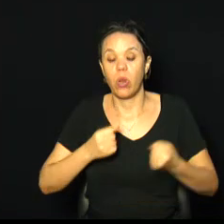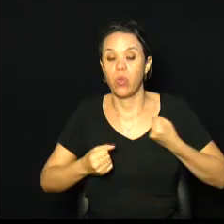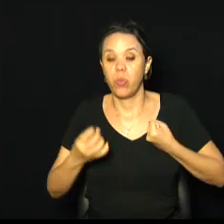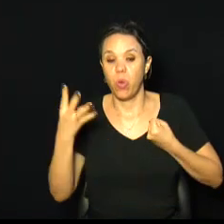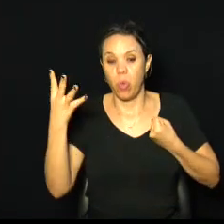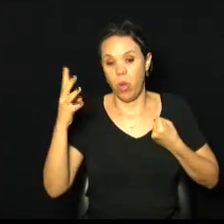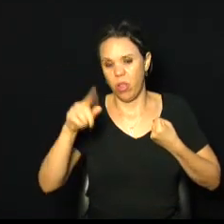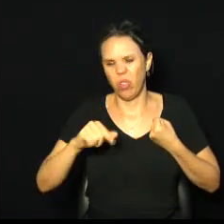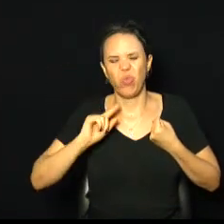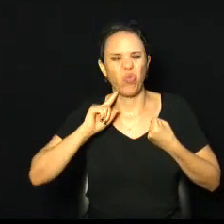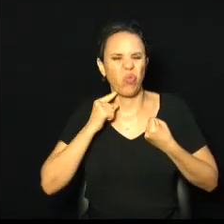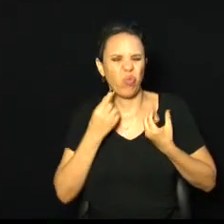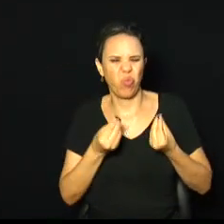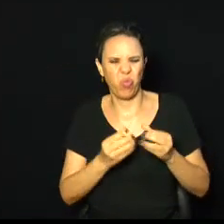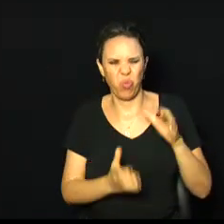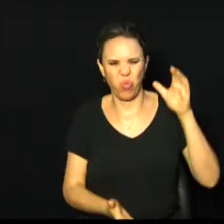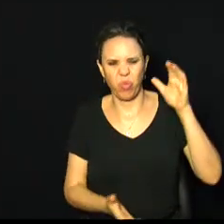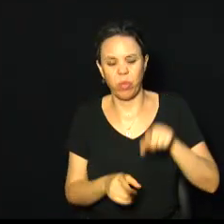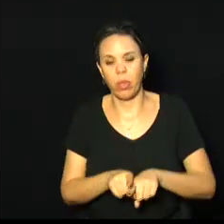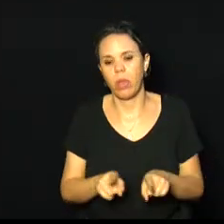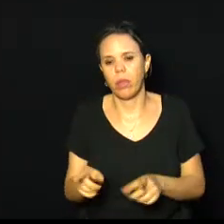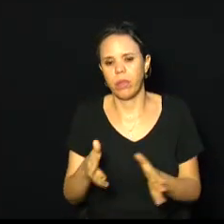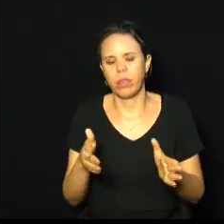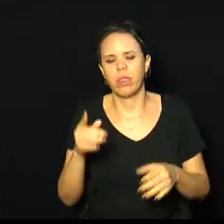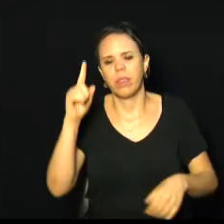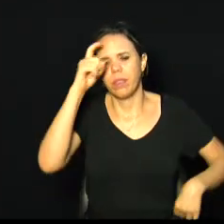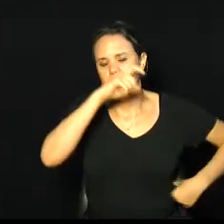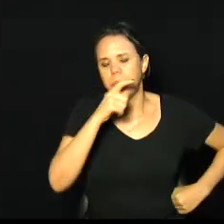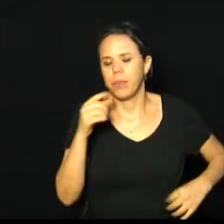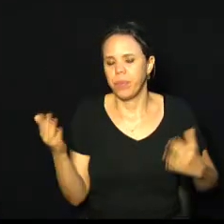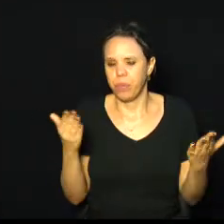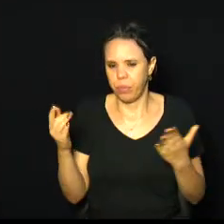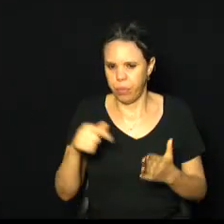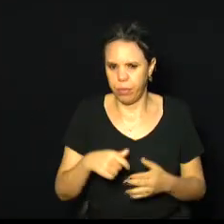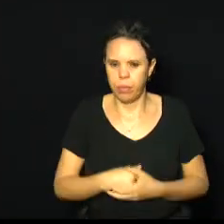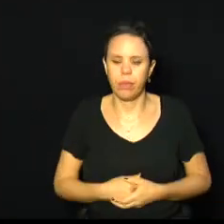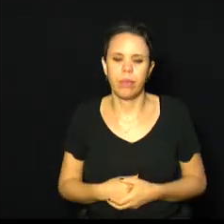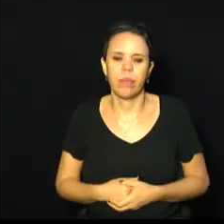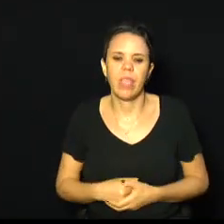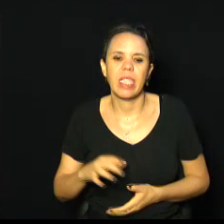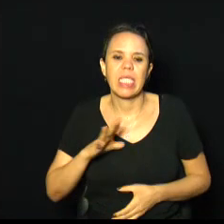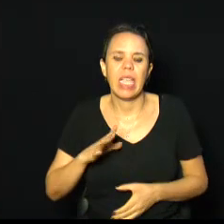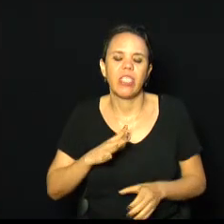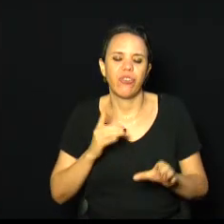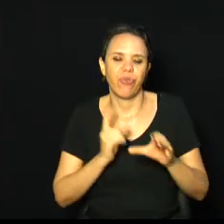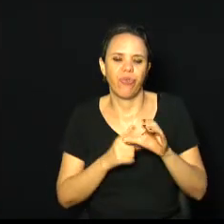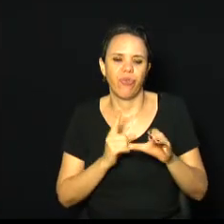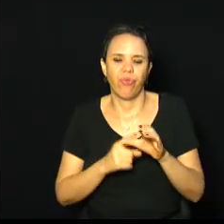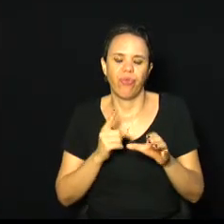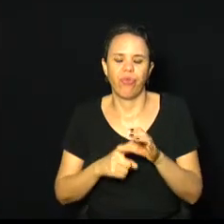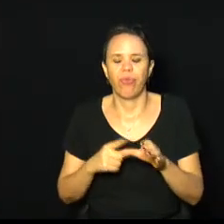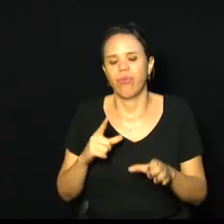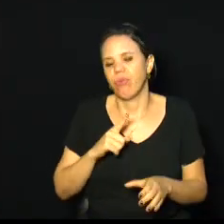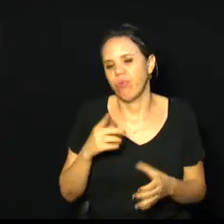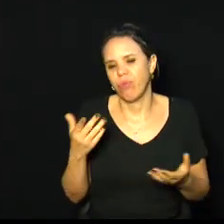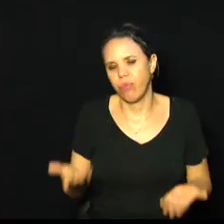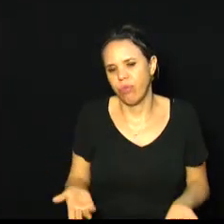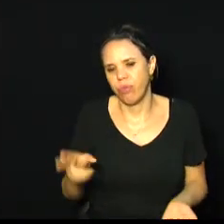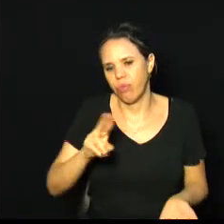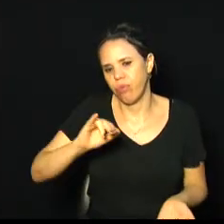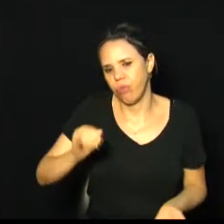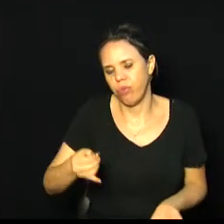E observa-se que as subbacias mais críticas a Capivari, que a gente